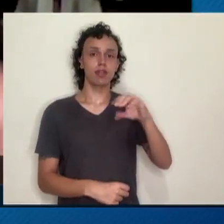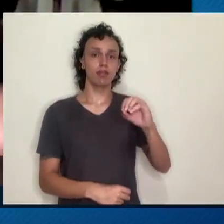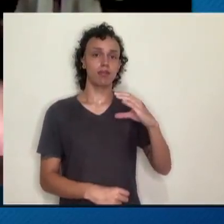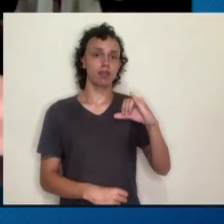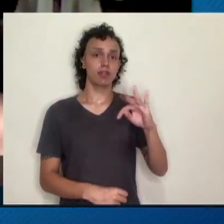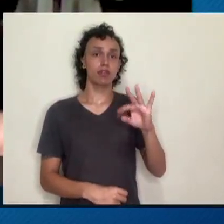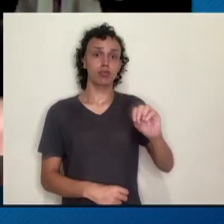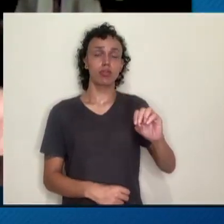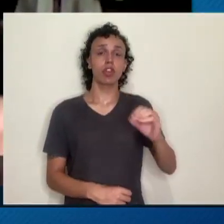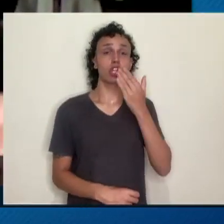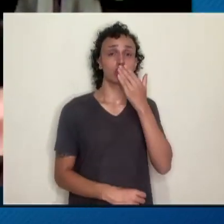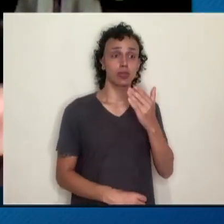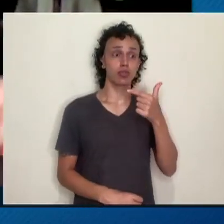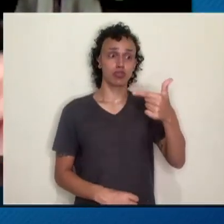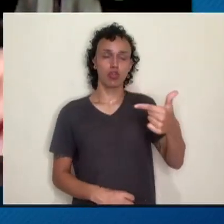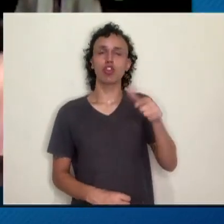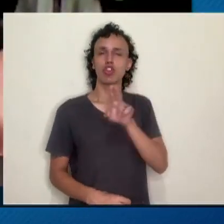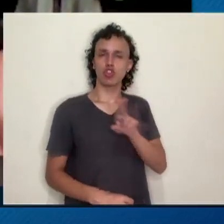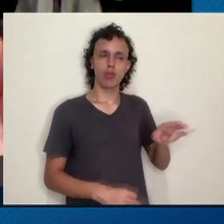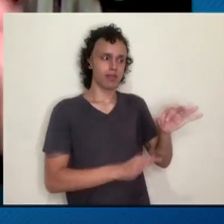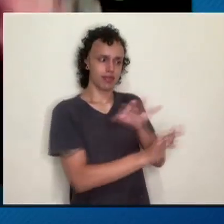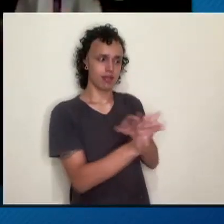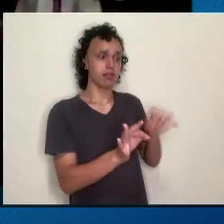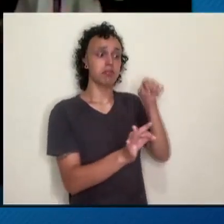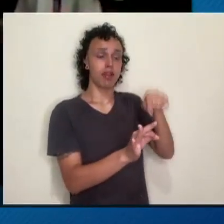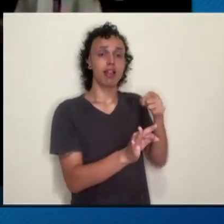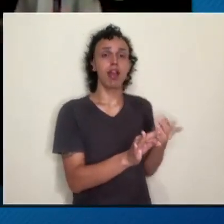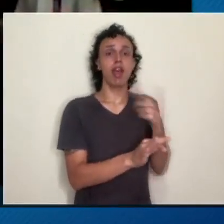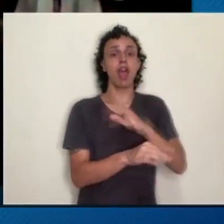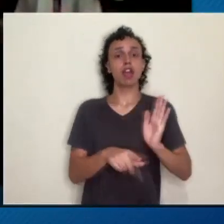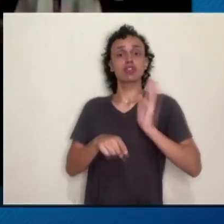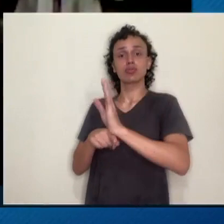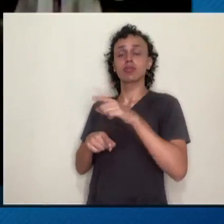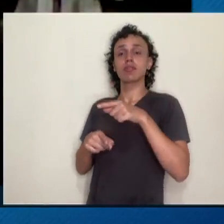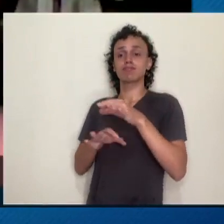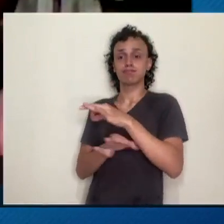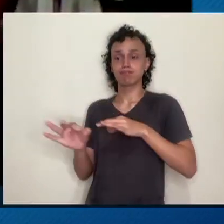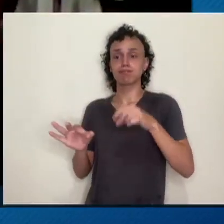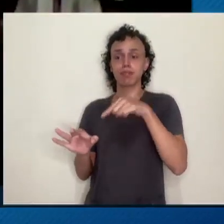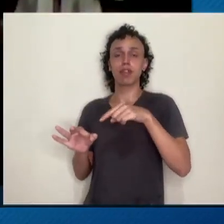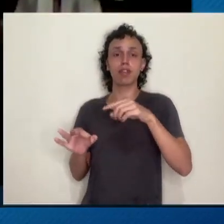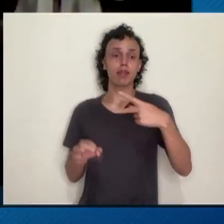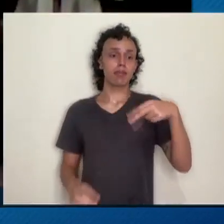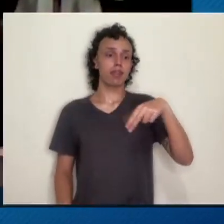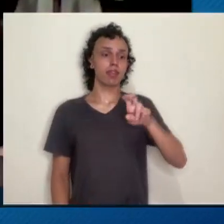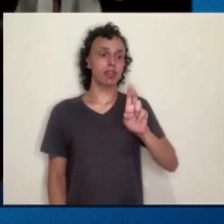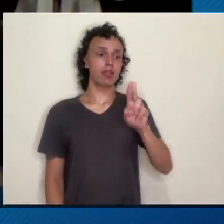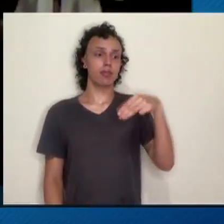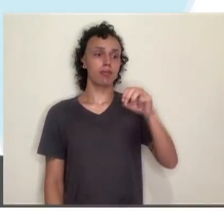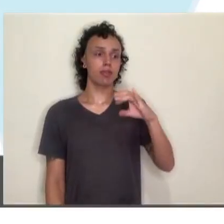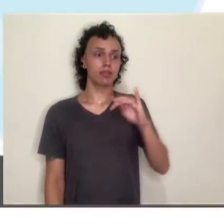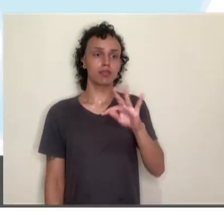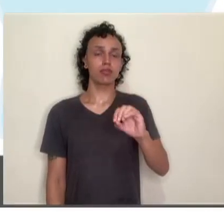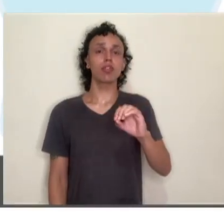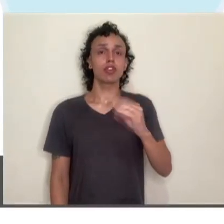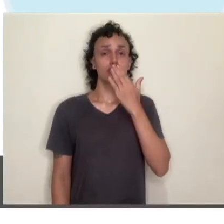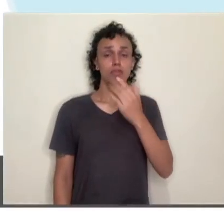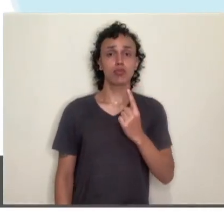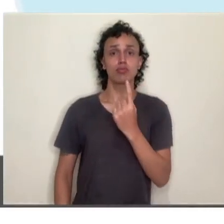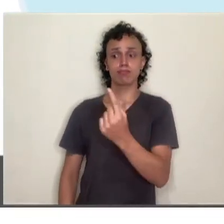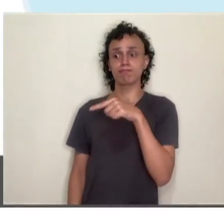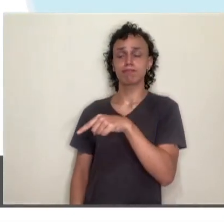2. Essa célula, ela que regenera o pneumócito de tipo 1 e produz surfactante, que faz a